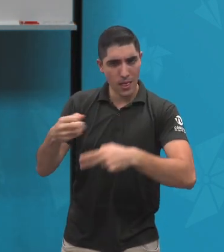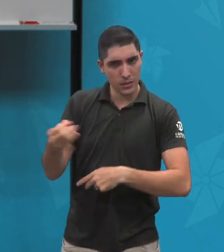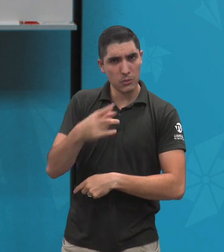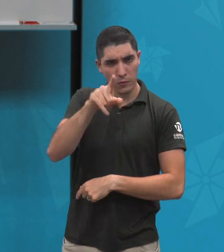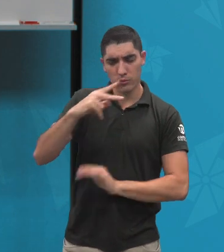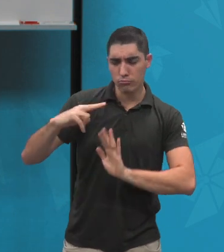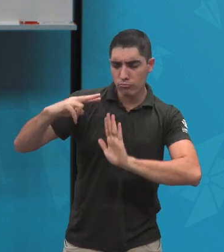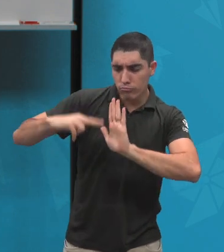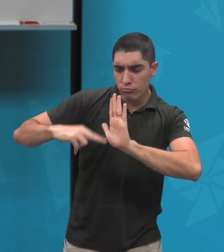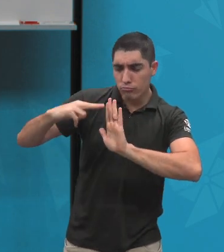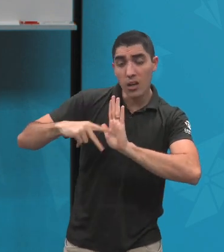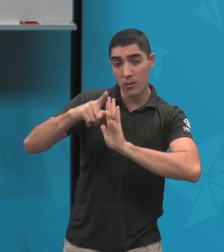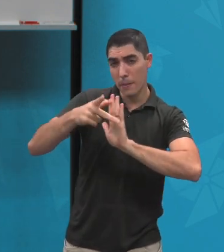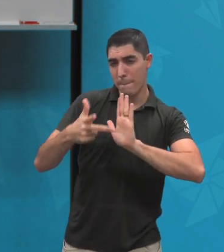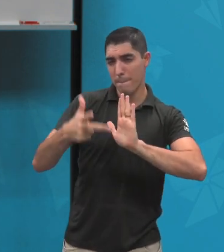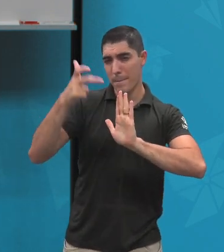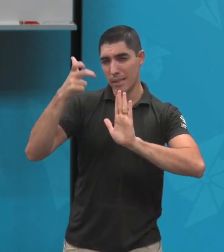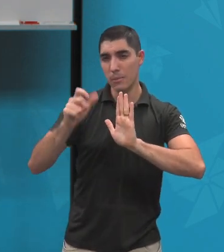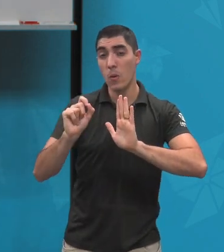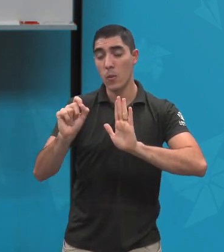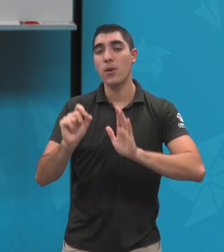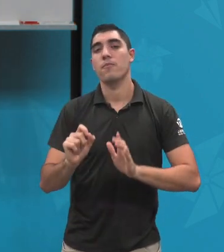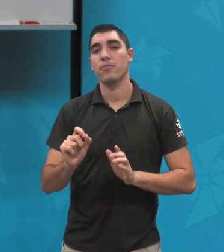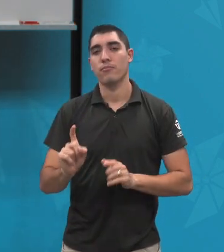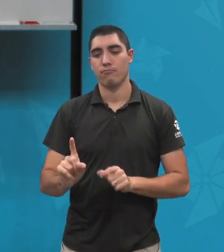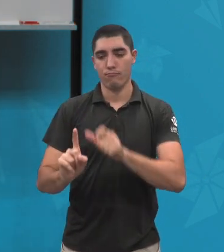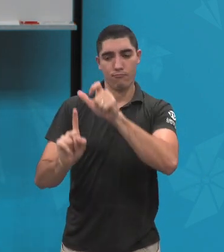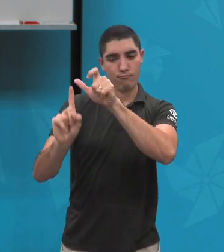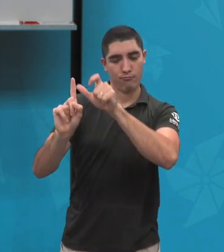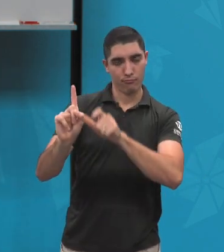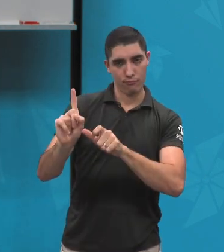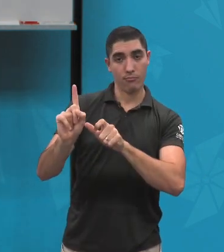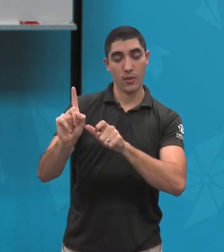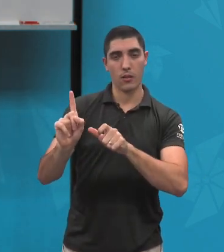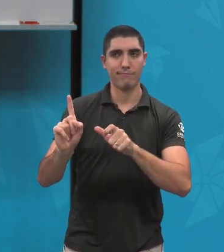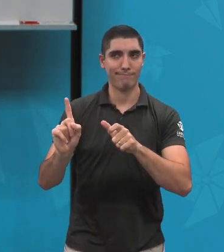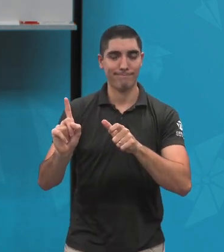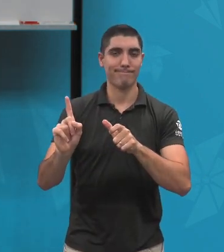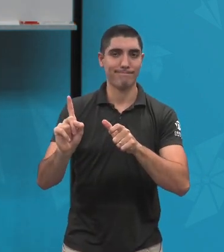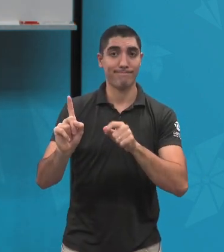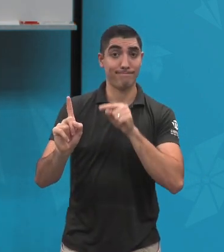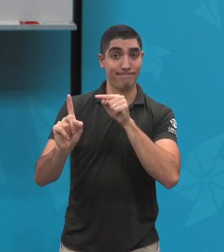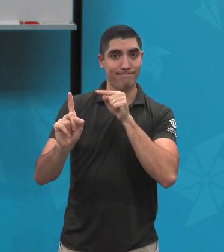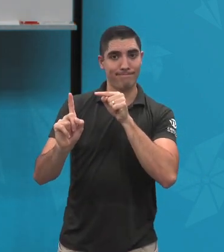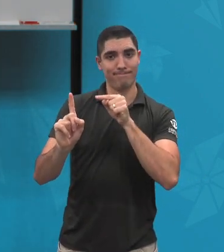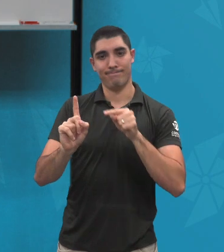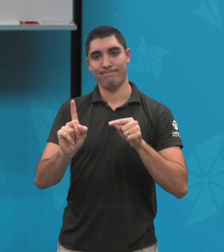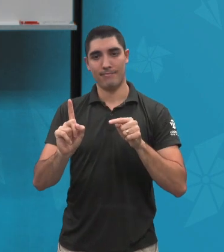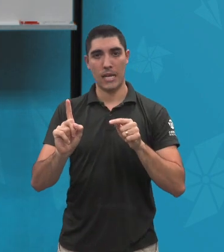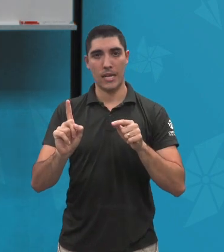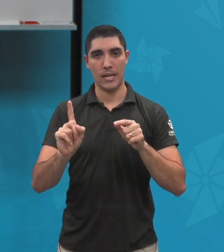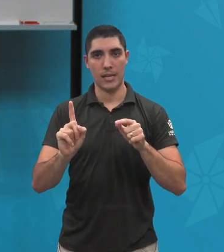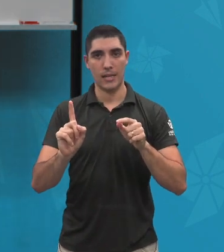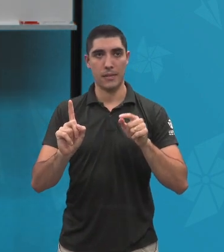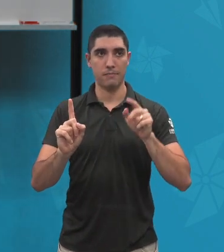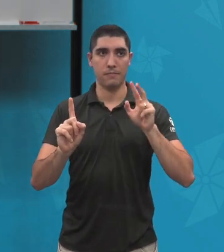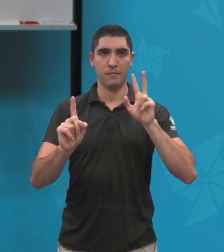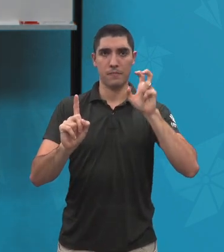perceber que um dos textos e um dos autores, que é considerado uma espécie